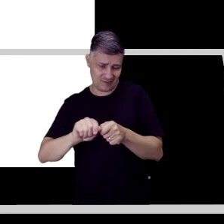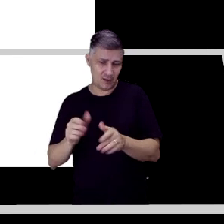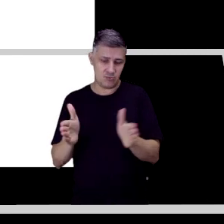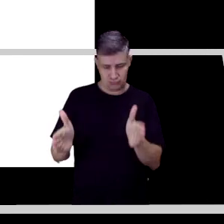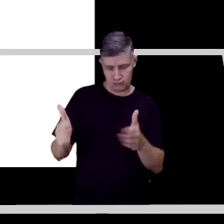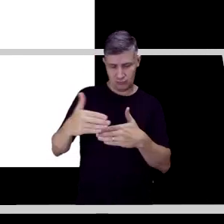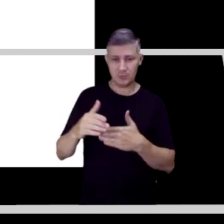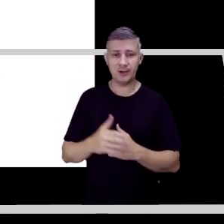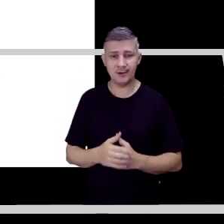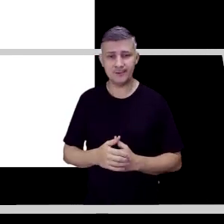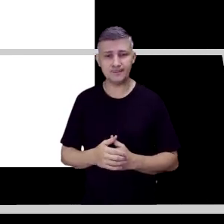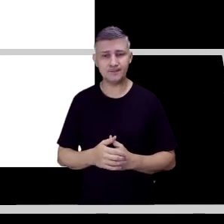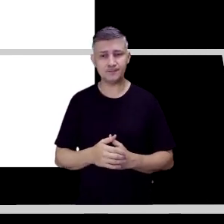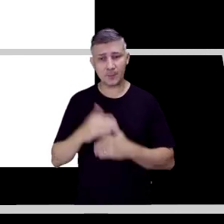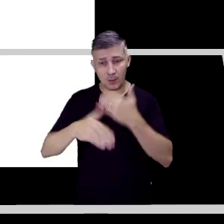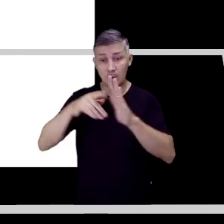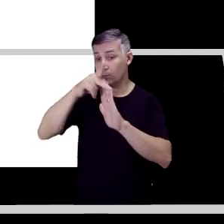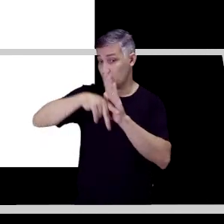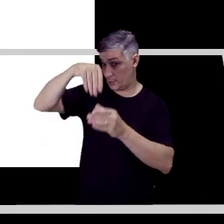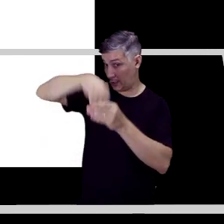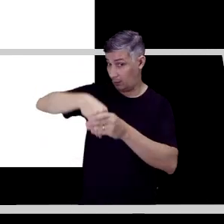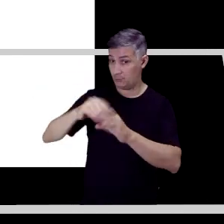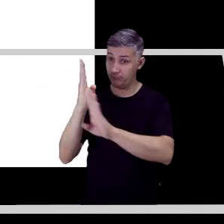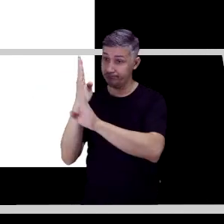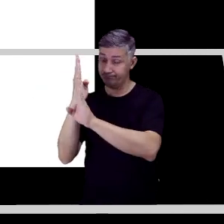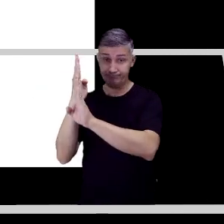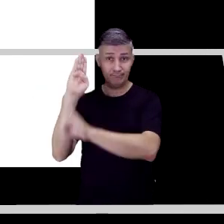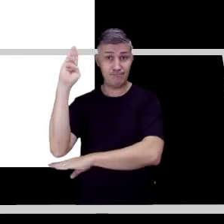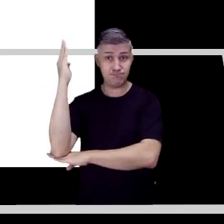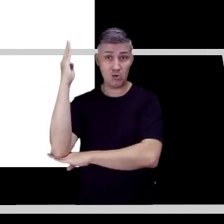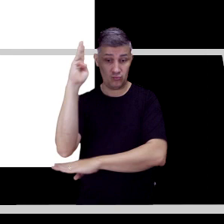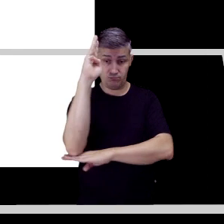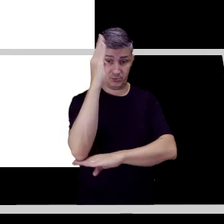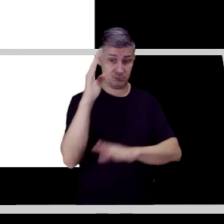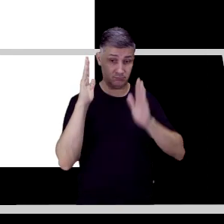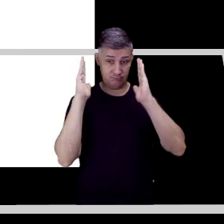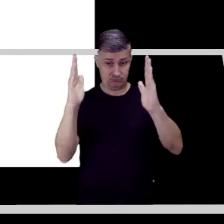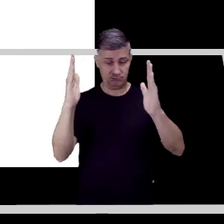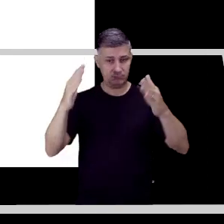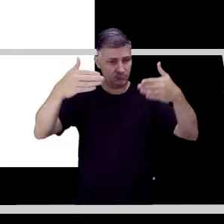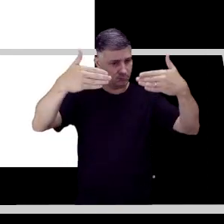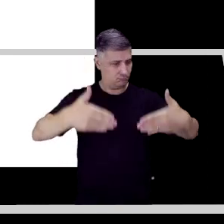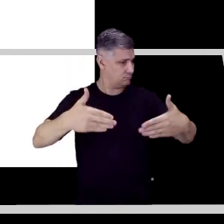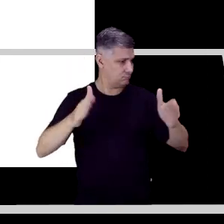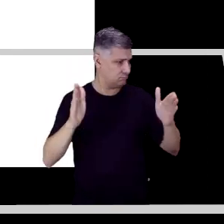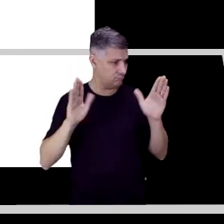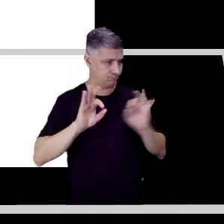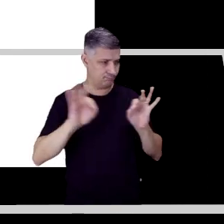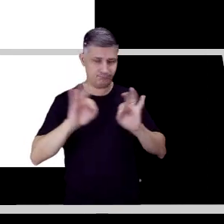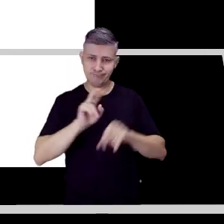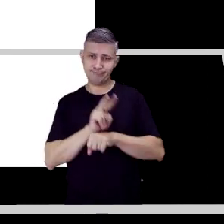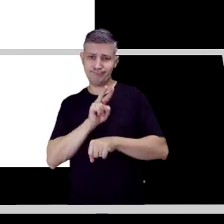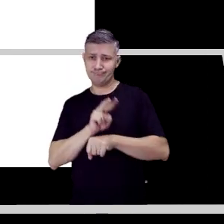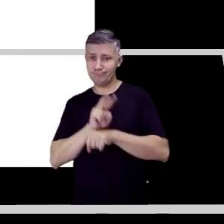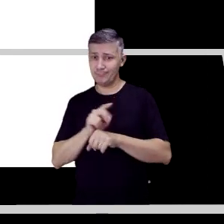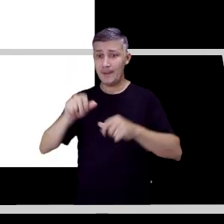maleável para poder fazer o projeto interno da casa, digamos assim, a colocação dos revestimentos internos finais,